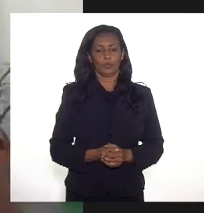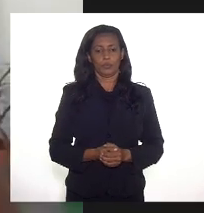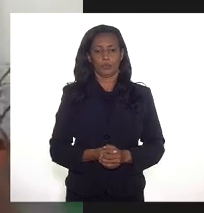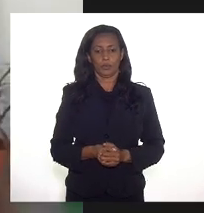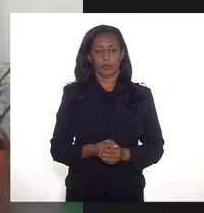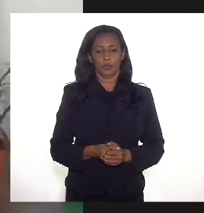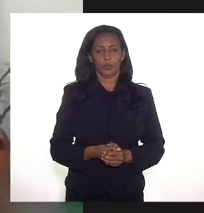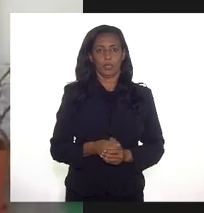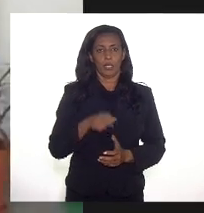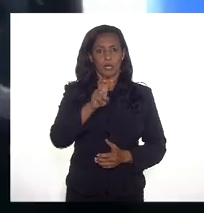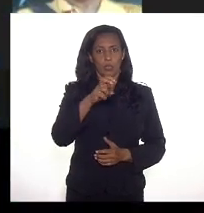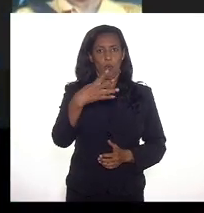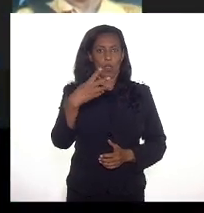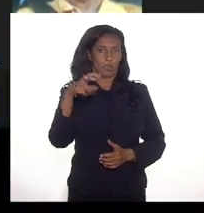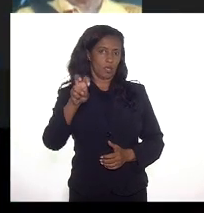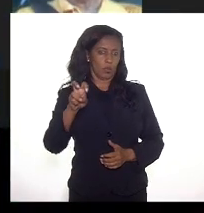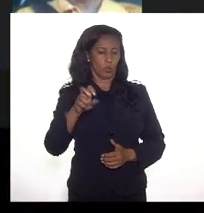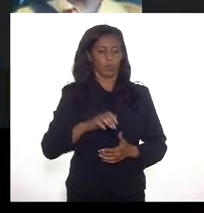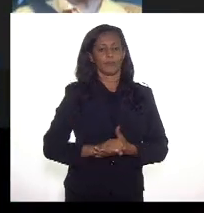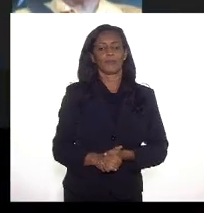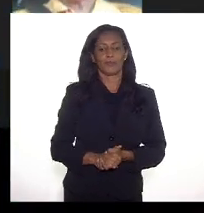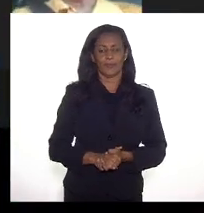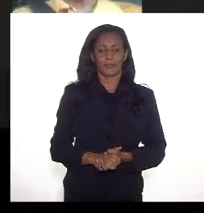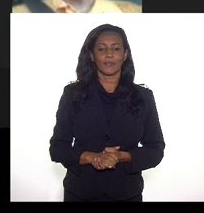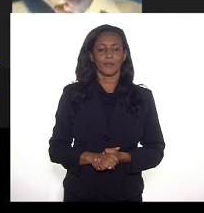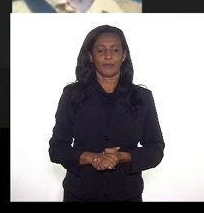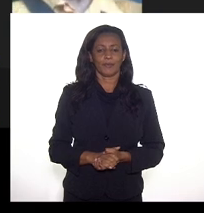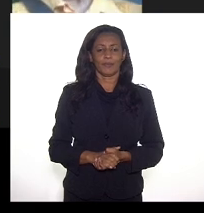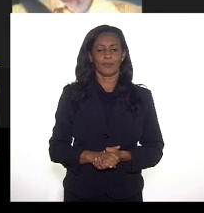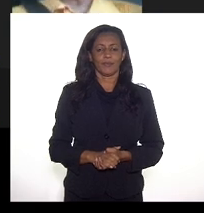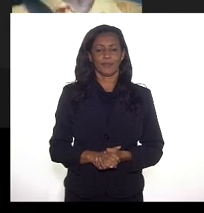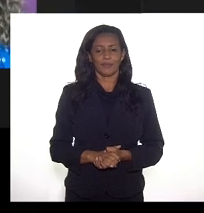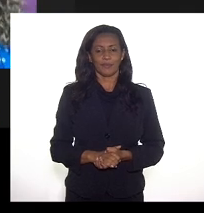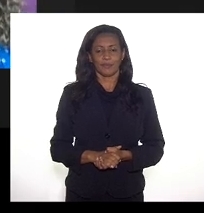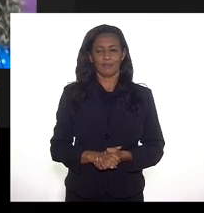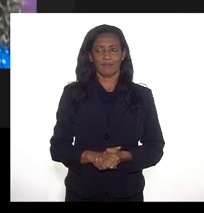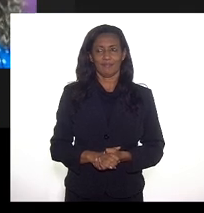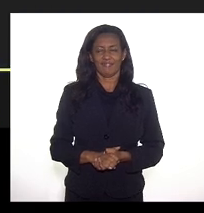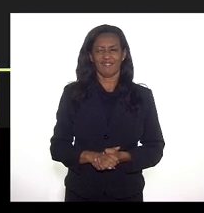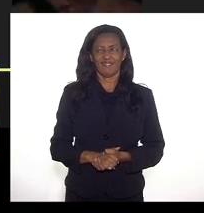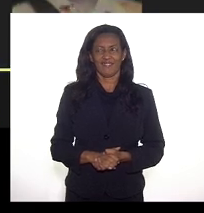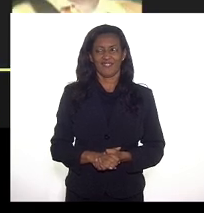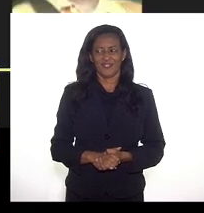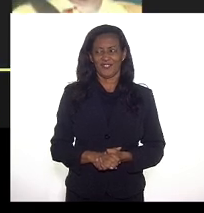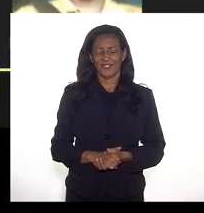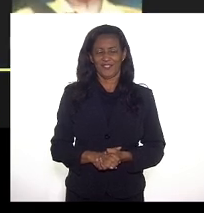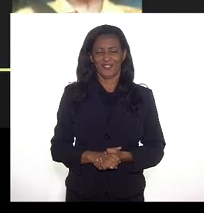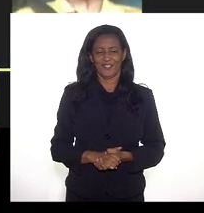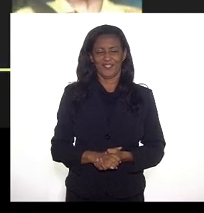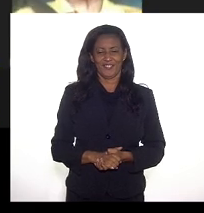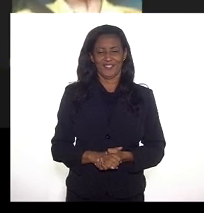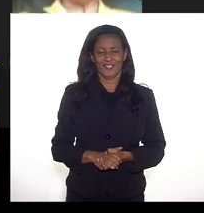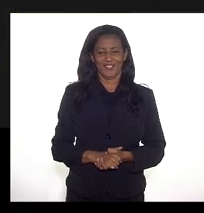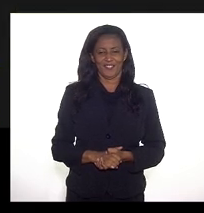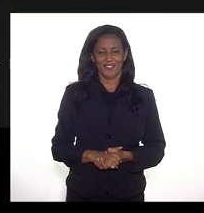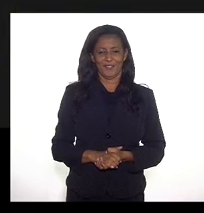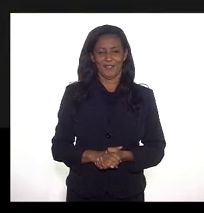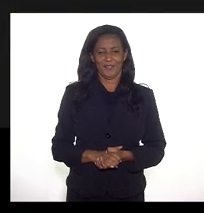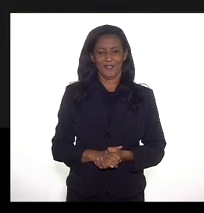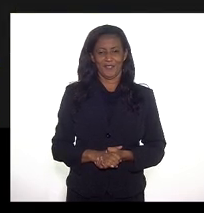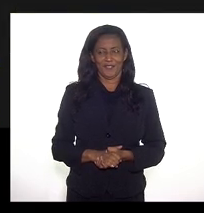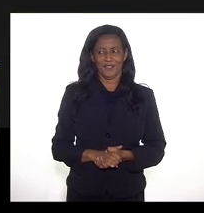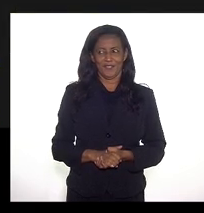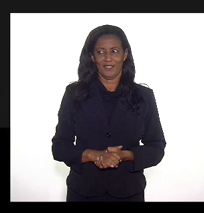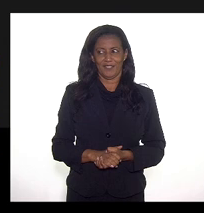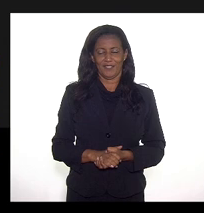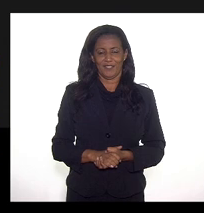545. Tá bom? Está feito o registro, deputado. Obrigado. Muito obrigada. Pois não, passo ao presidente. E